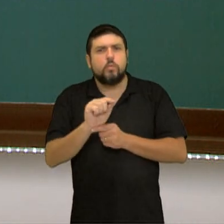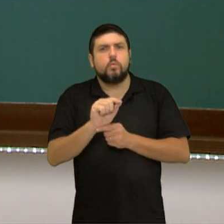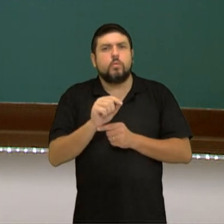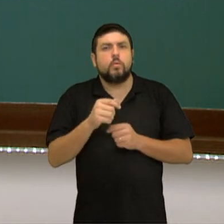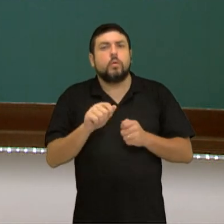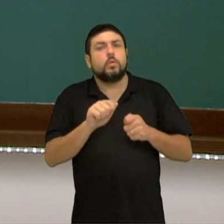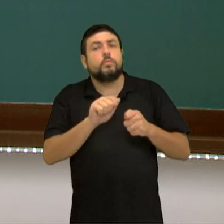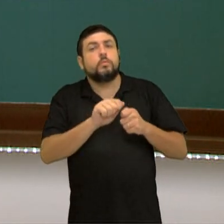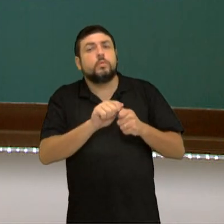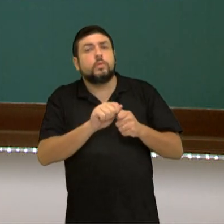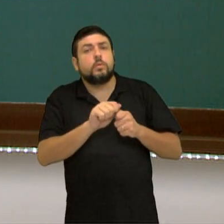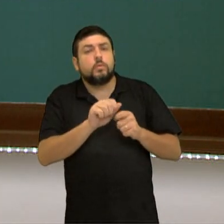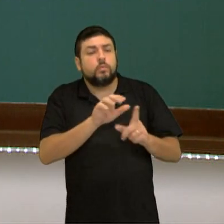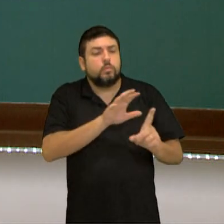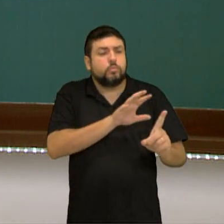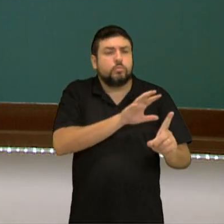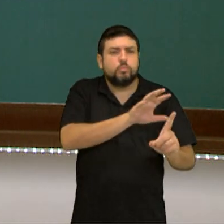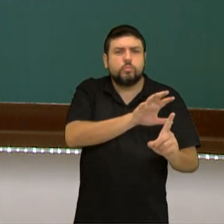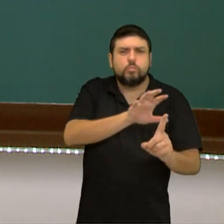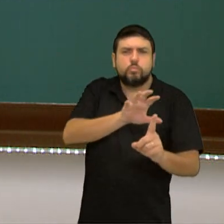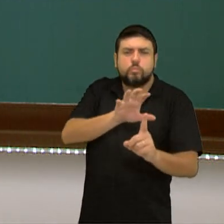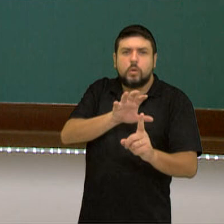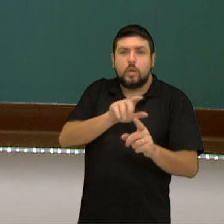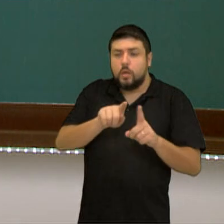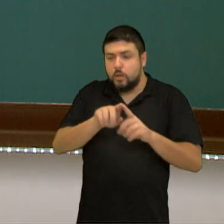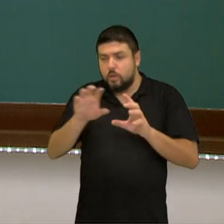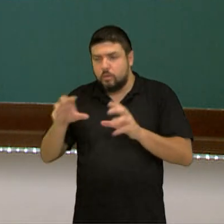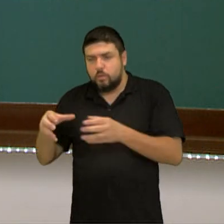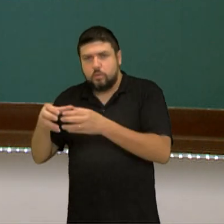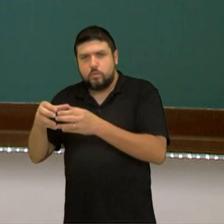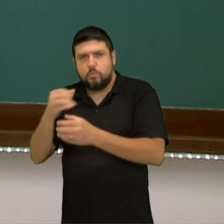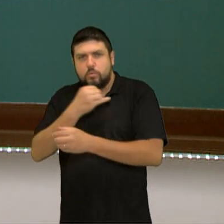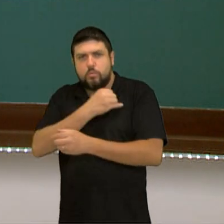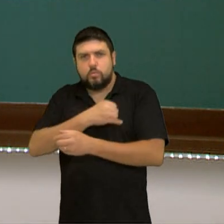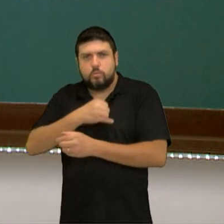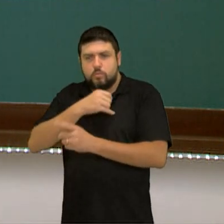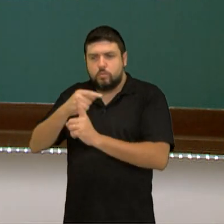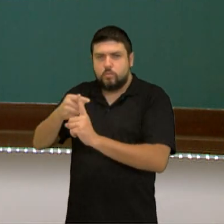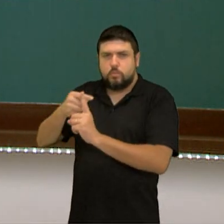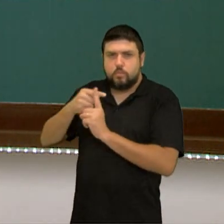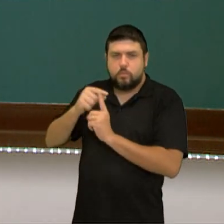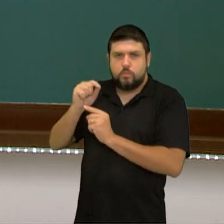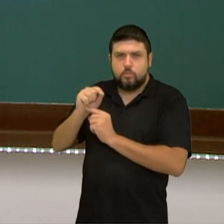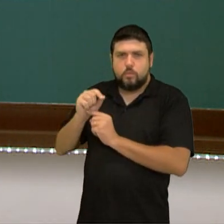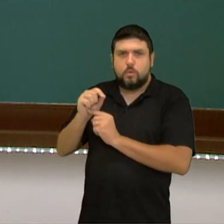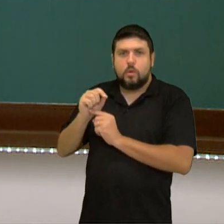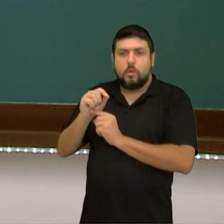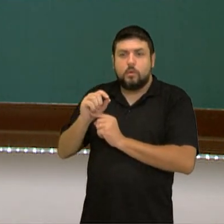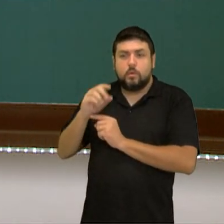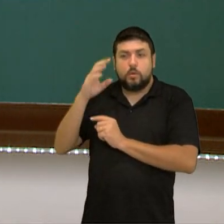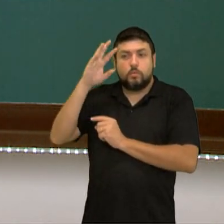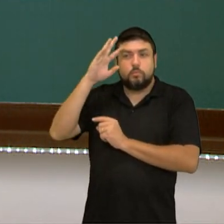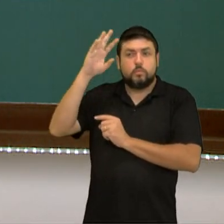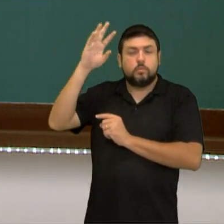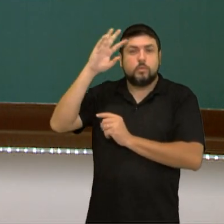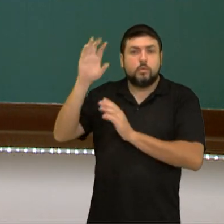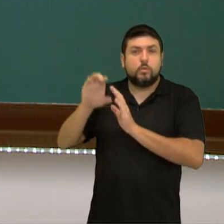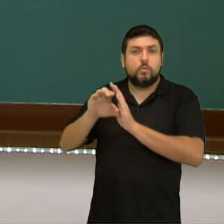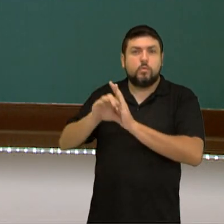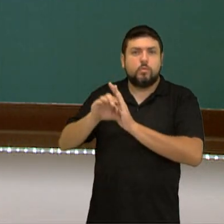parte cultural, e essa ordem dos jesuítas é que vai trazer essa concepção barroca. Pessoal, o barroco, lembra que foi